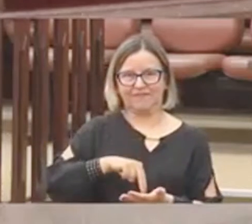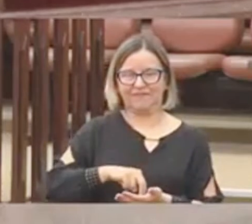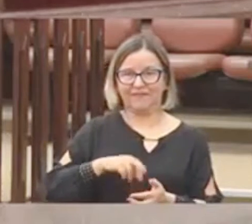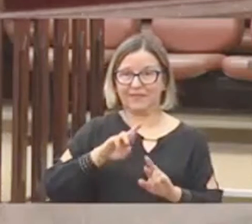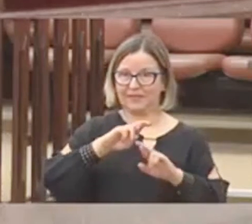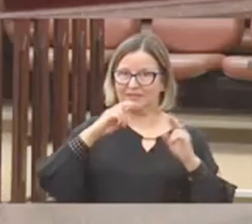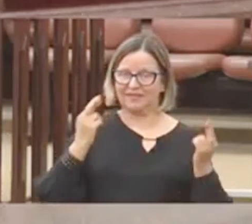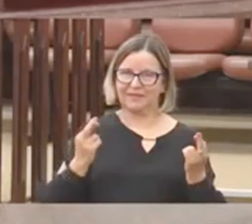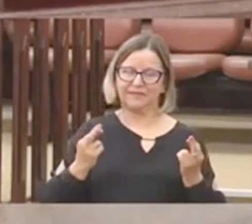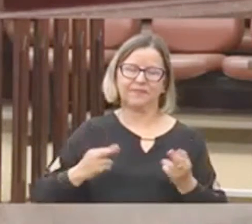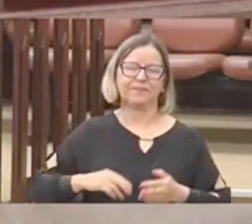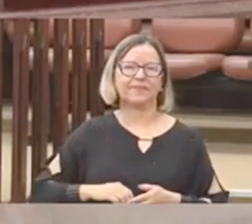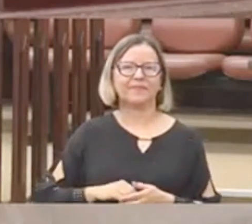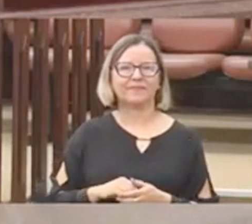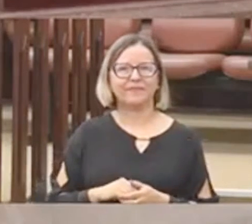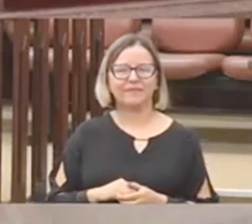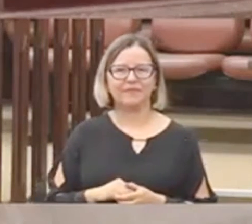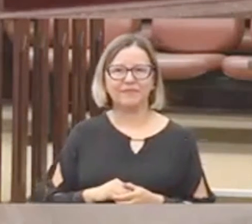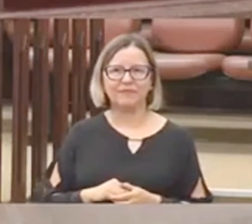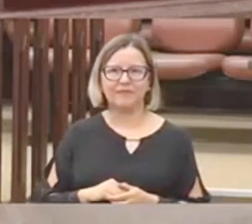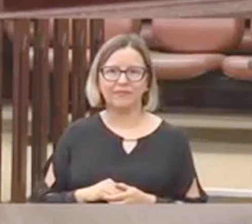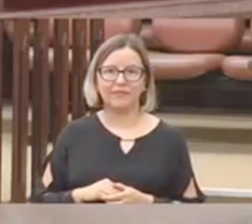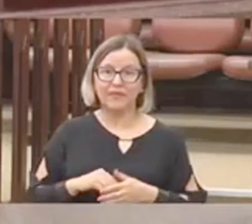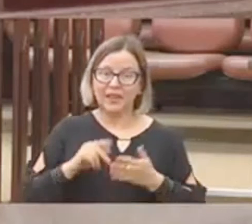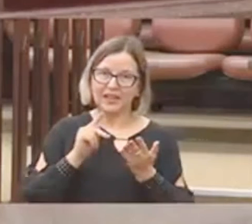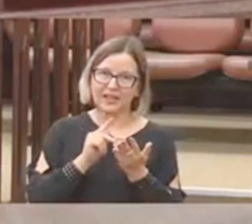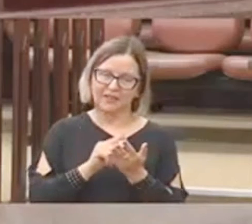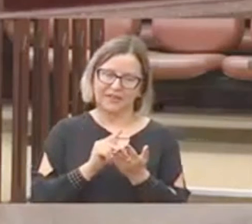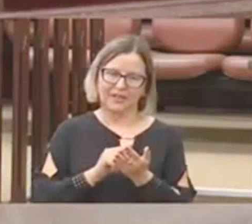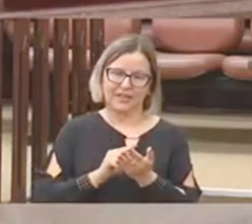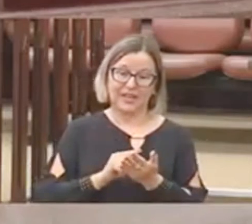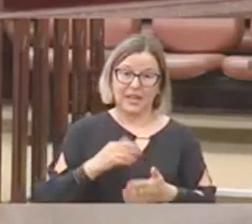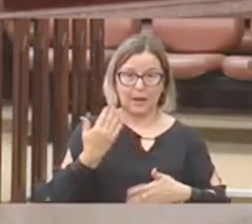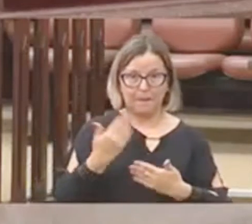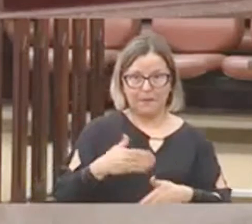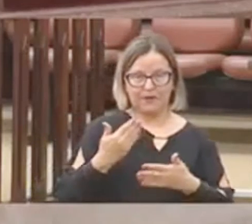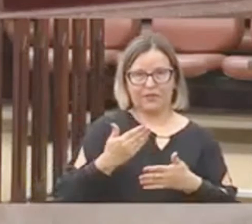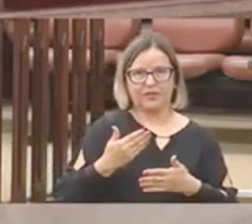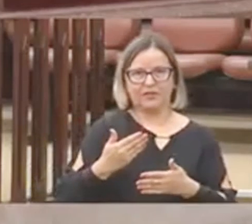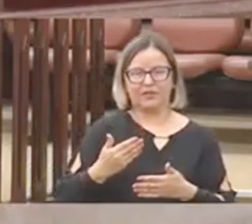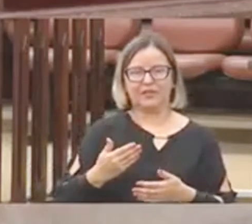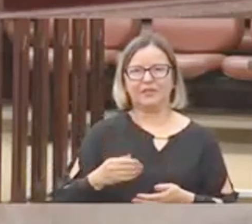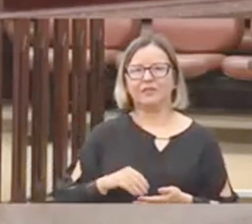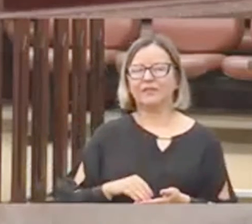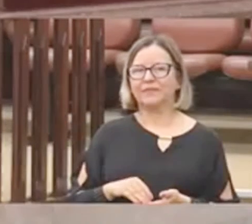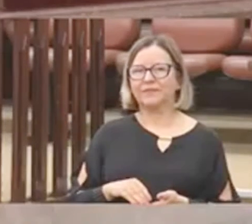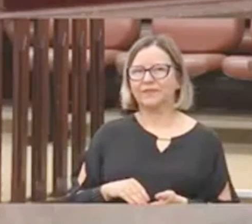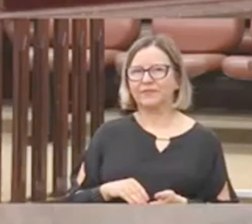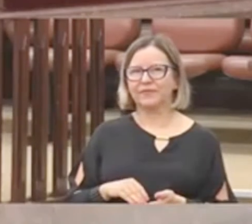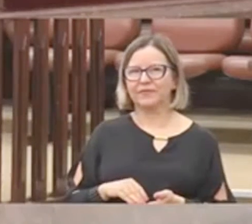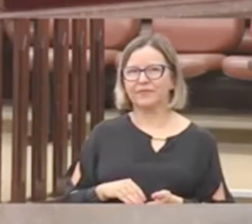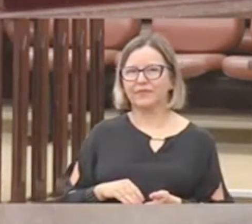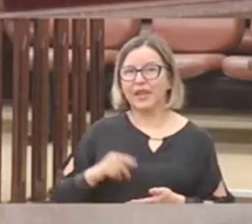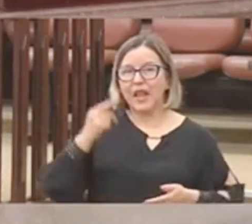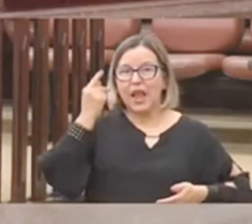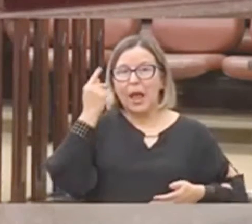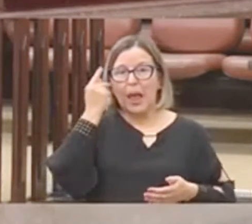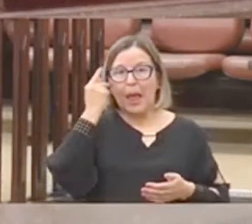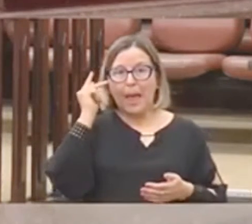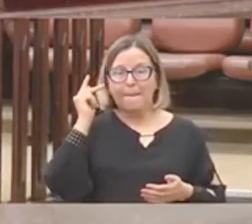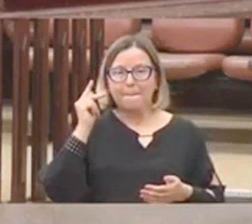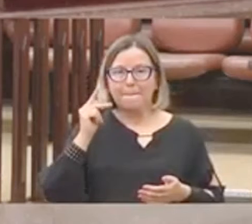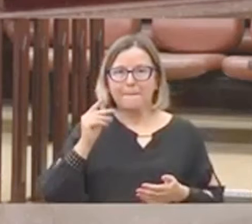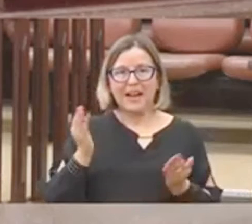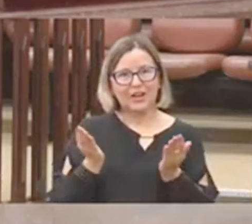nascemos de novo. Na verdade, as provações funcionam para o crente e